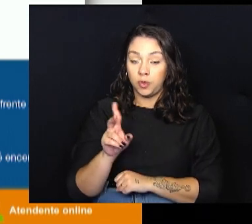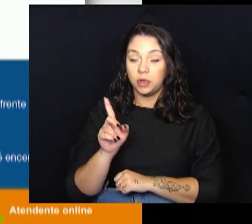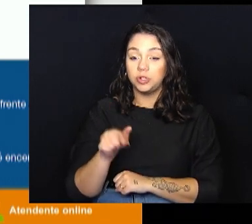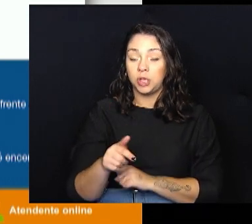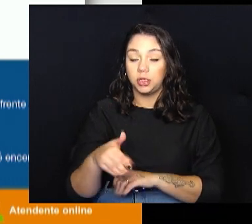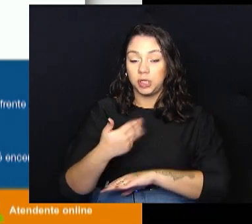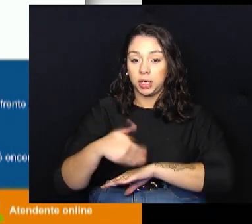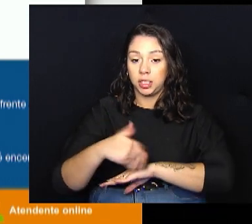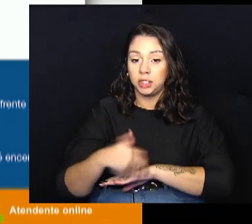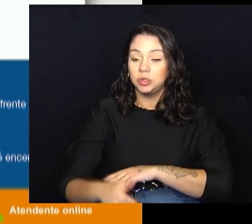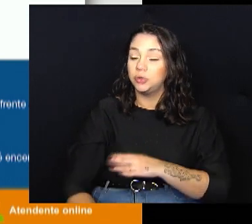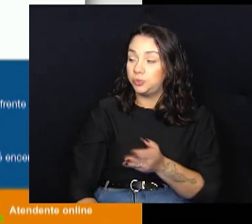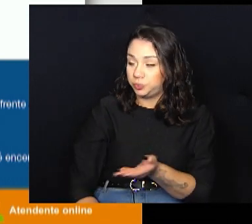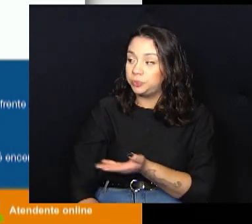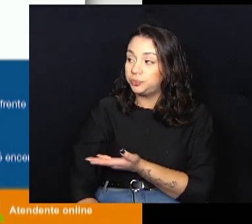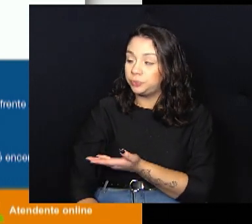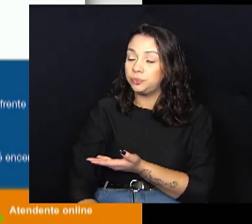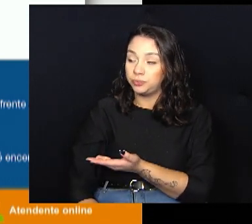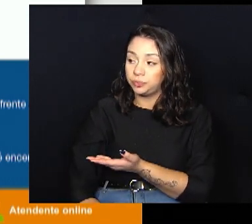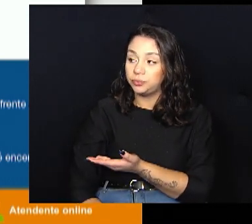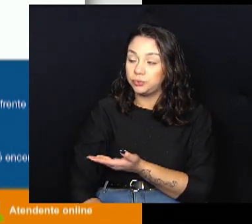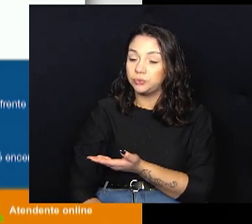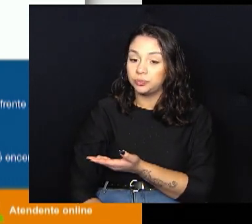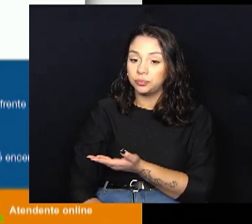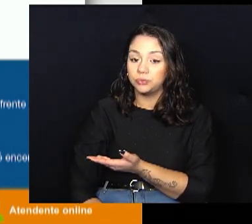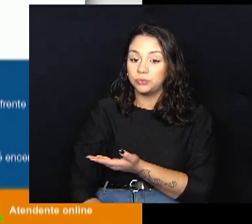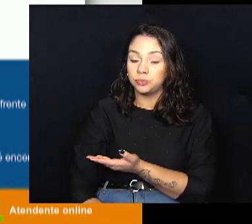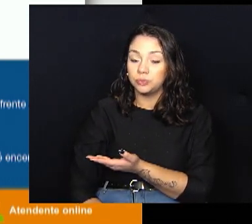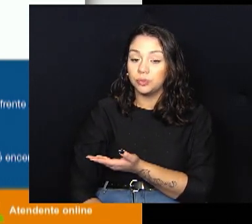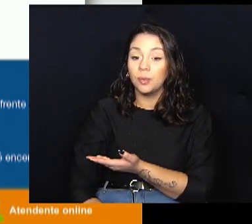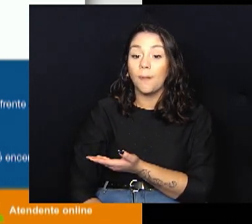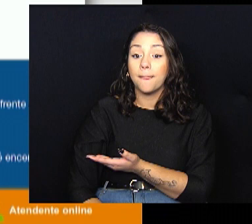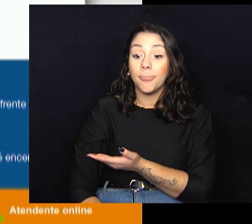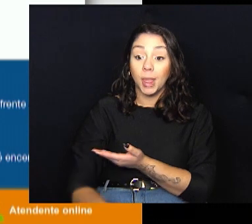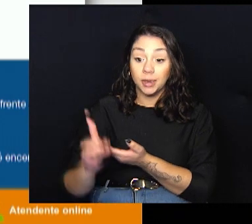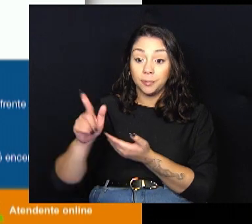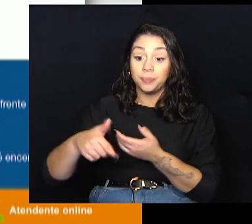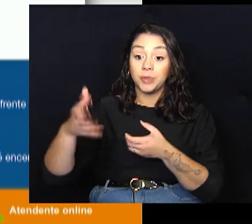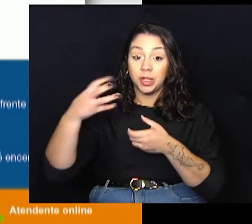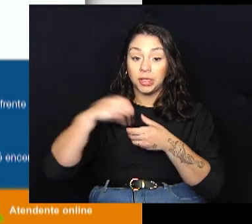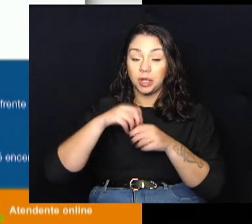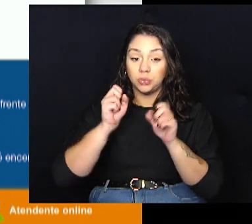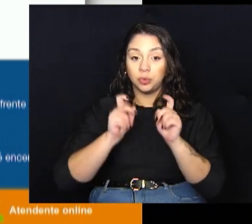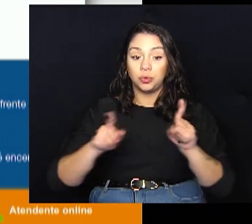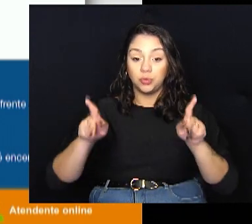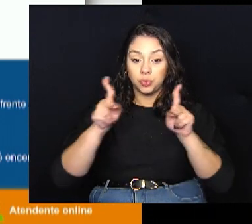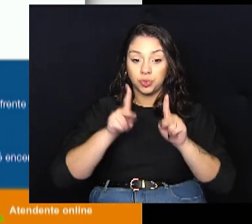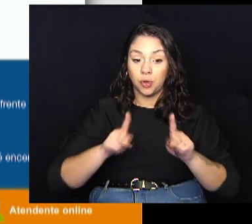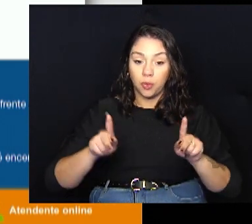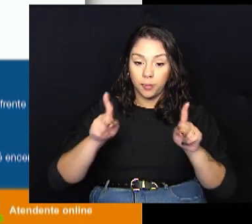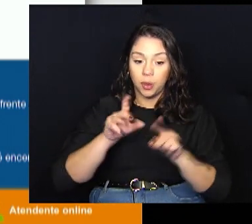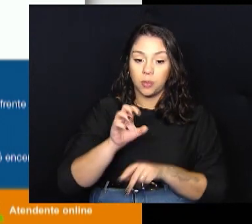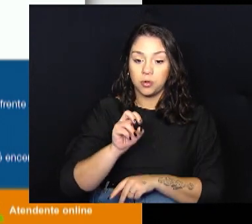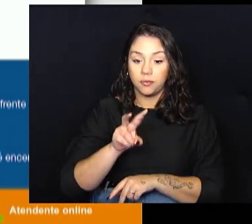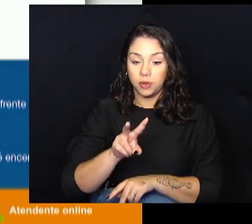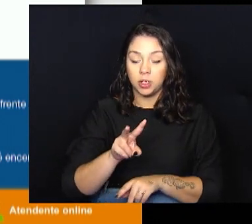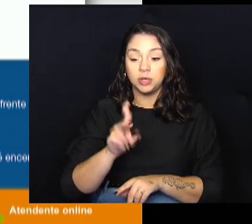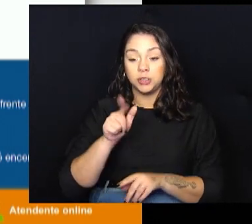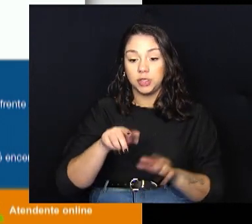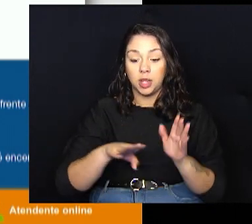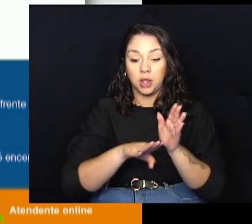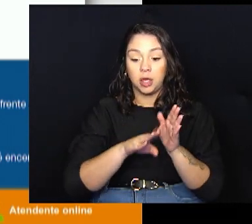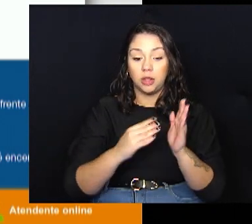Rodrigues 3900 no Parque Universitário fica dentro do Shopping Spazio Ouro Verde no primeiro andar